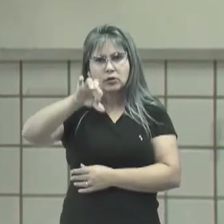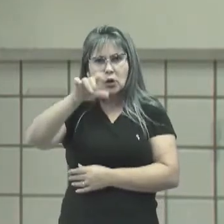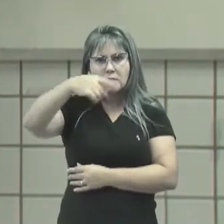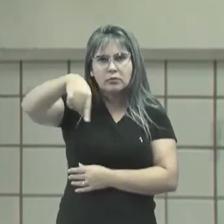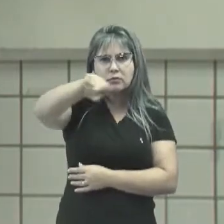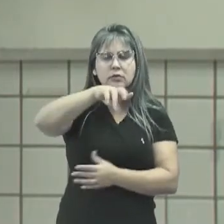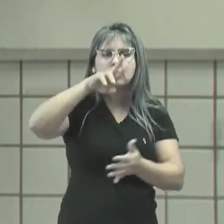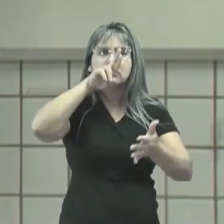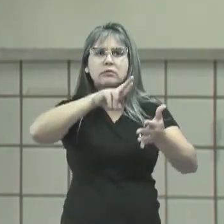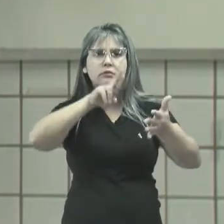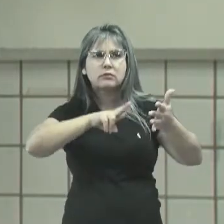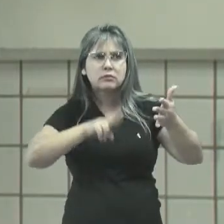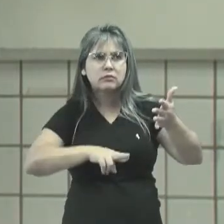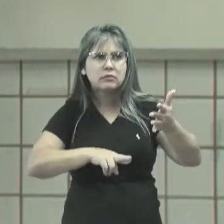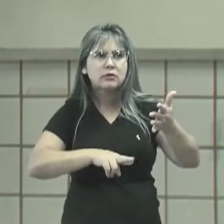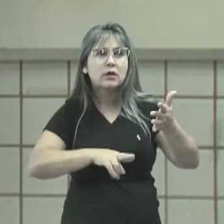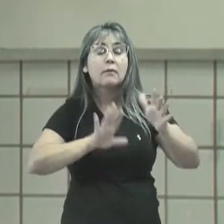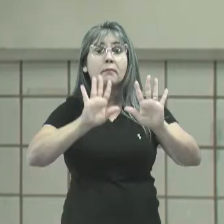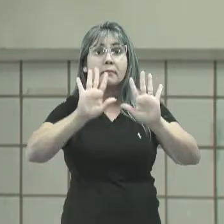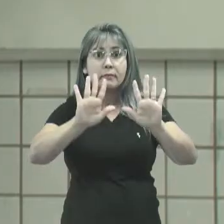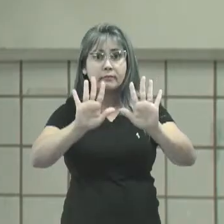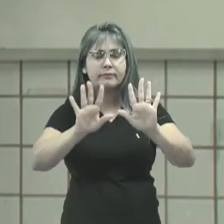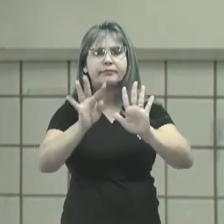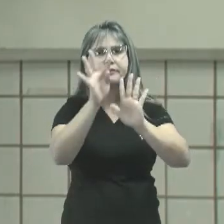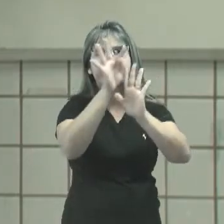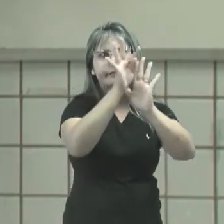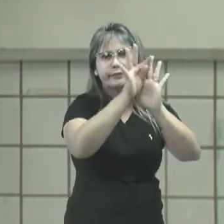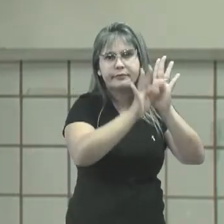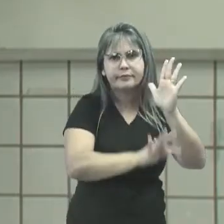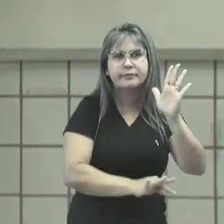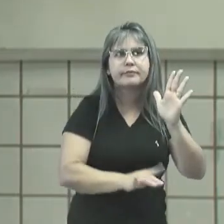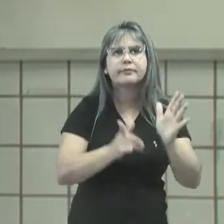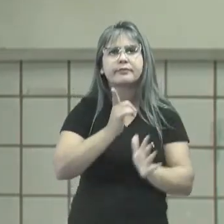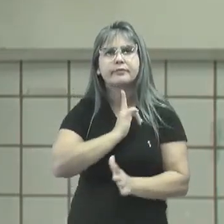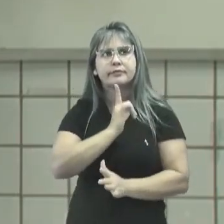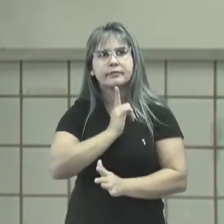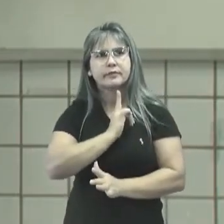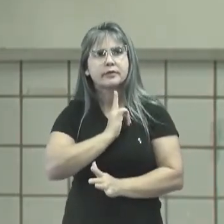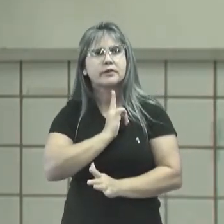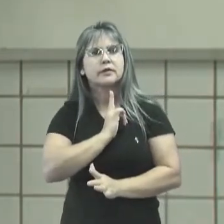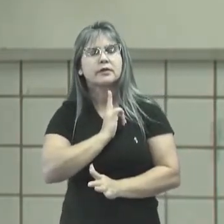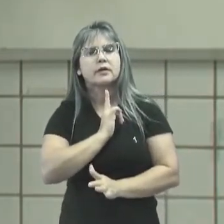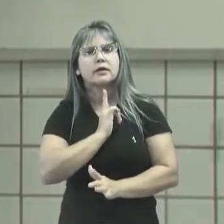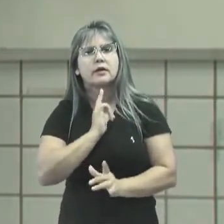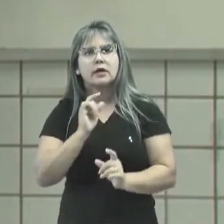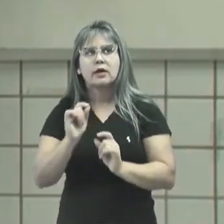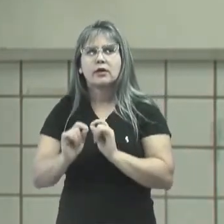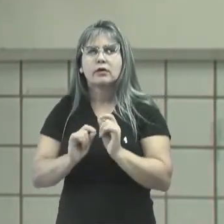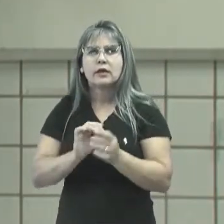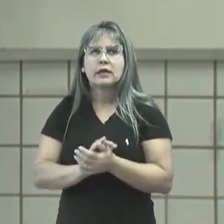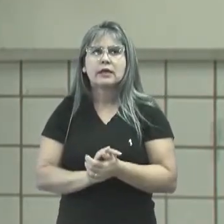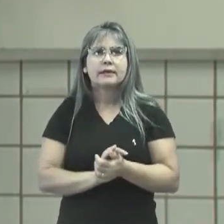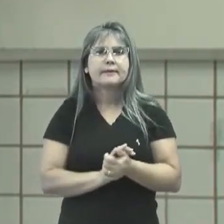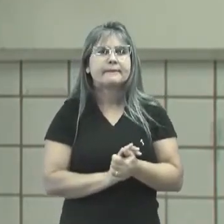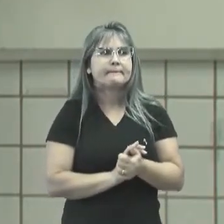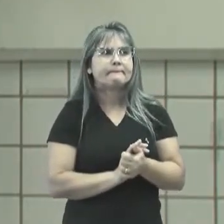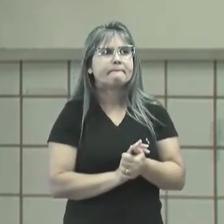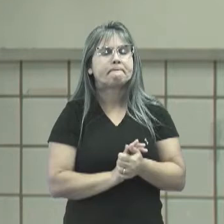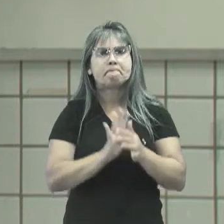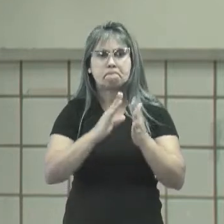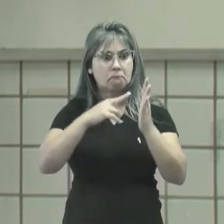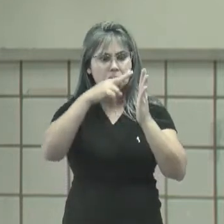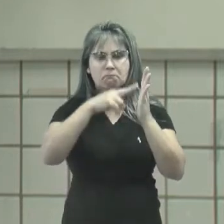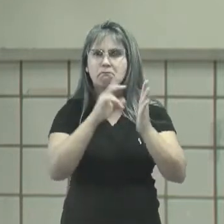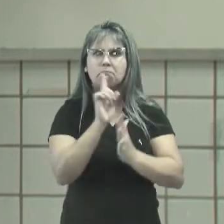texto, ele tem como título Programa Nacional de Imunizações. Ele fala o seguinte, não vou nem ler o texto aqui, mas ele fala o